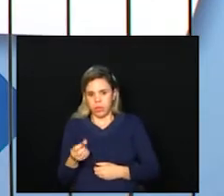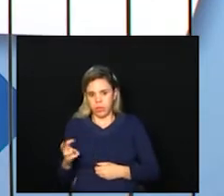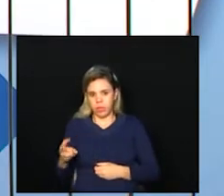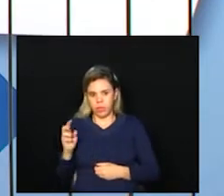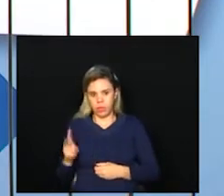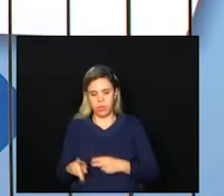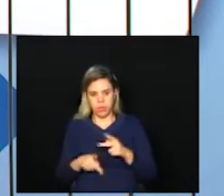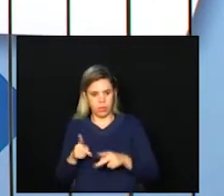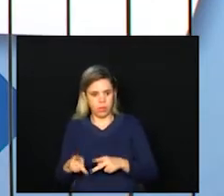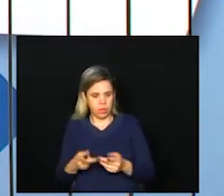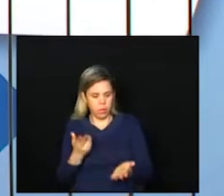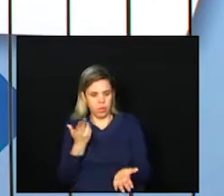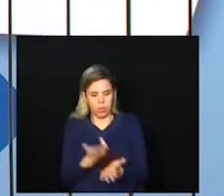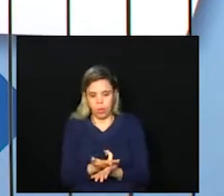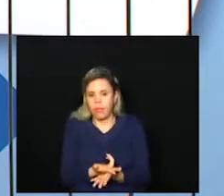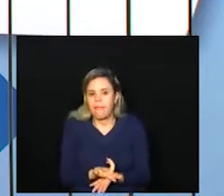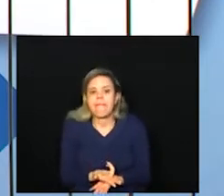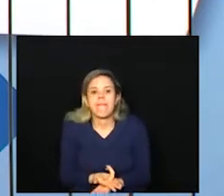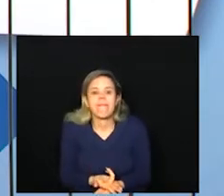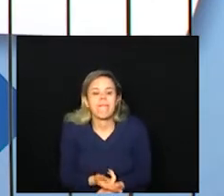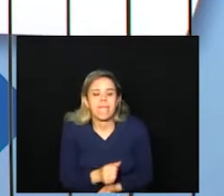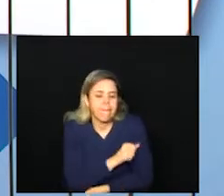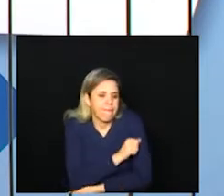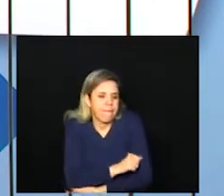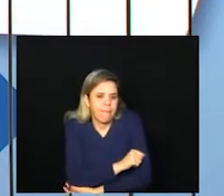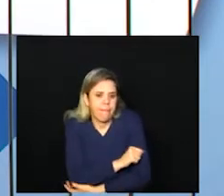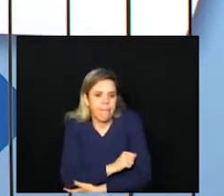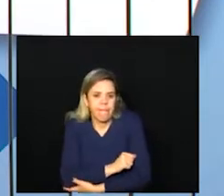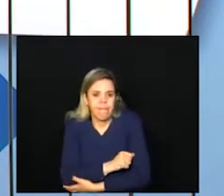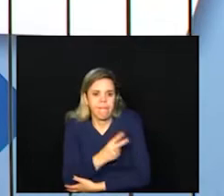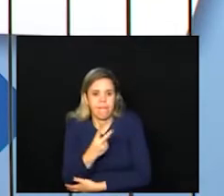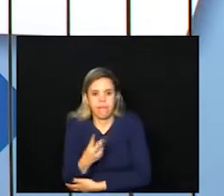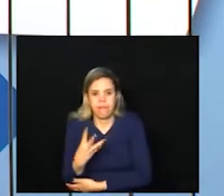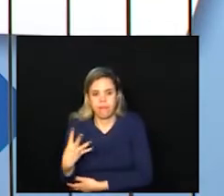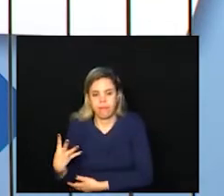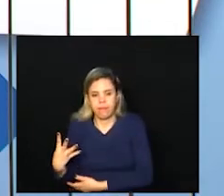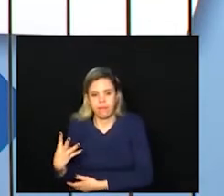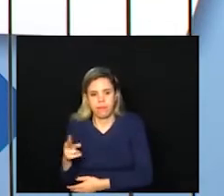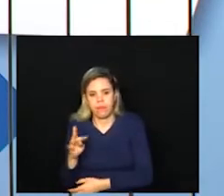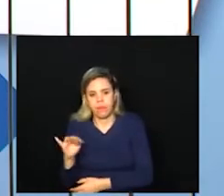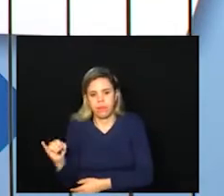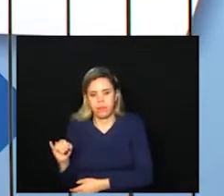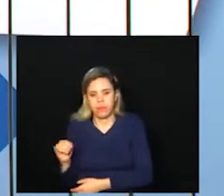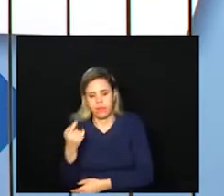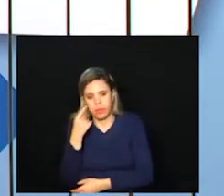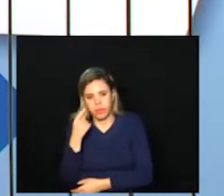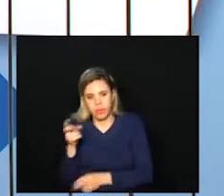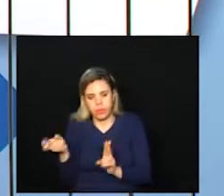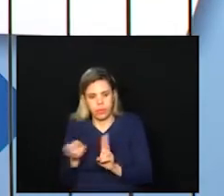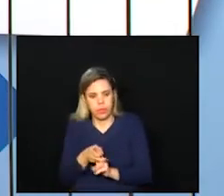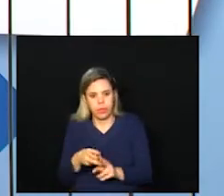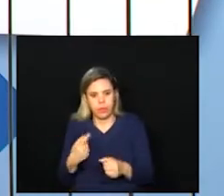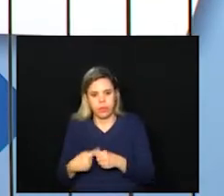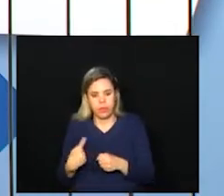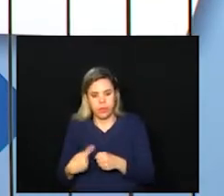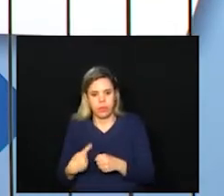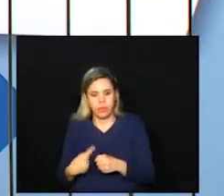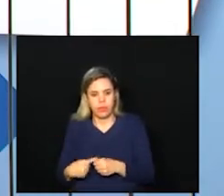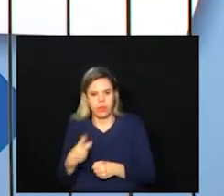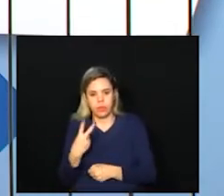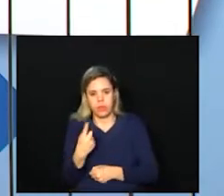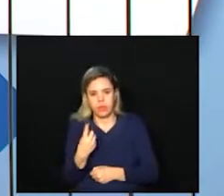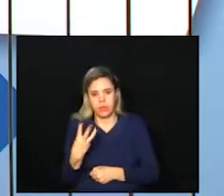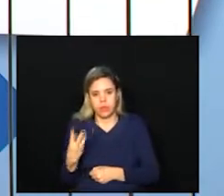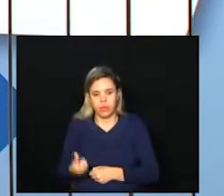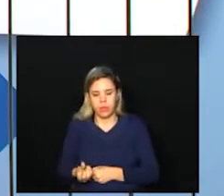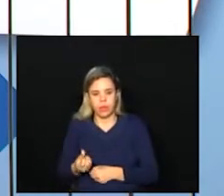263 pacientes internados em enfermaria e os 224 na UTI. Olha só, no SUS municipal, dos